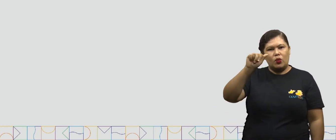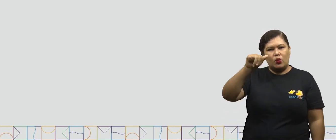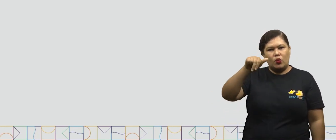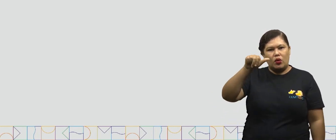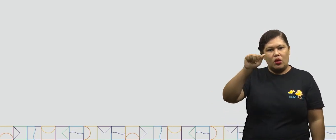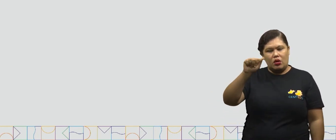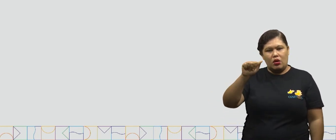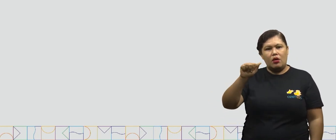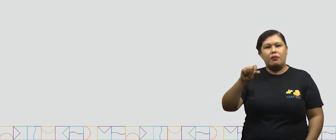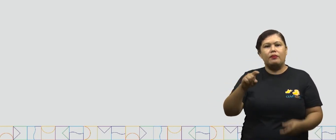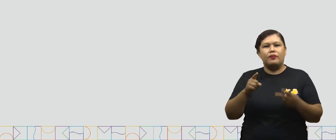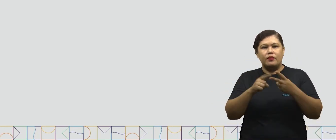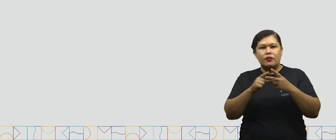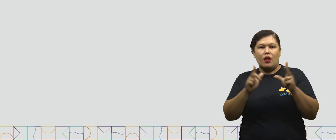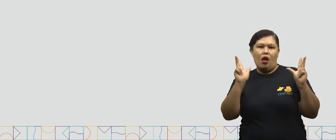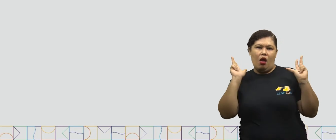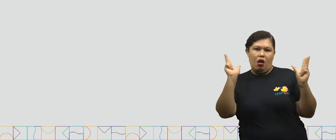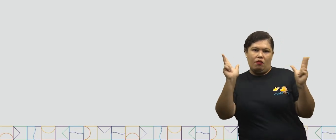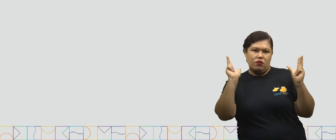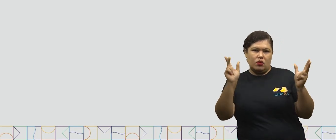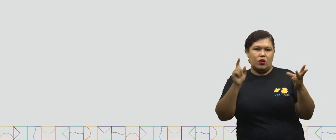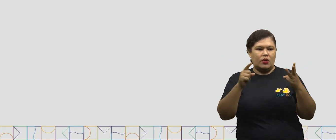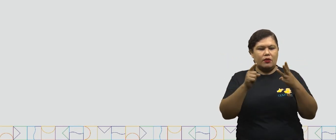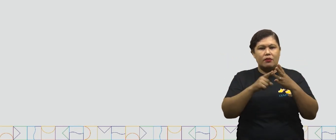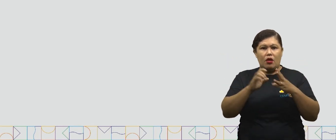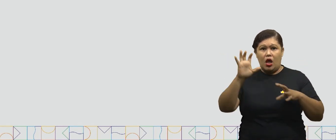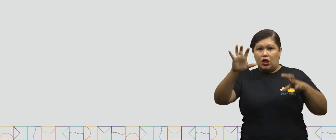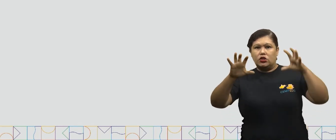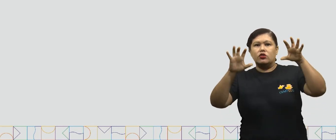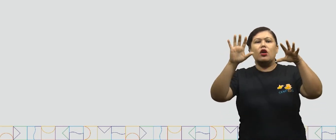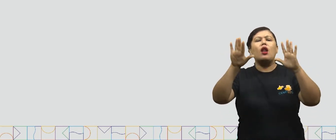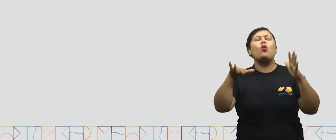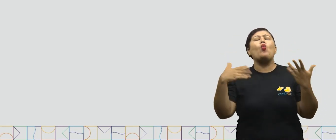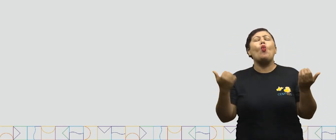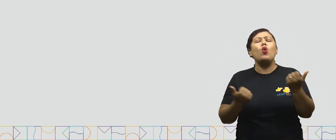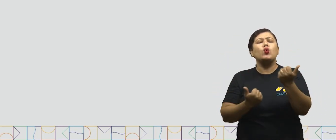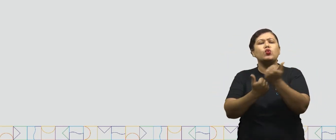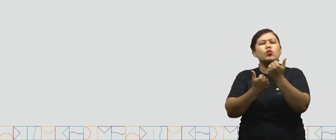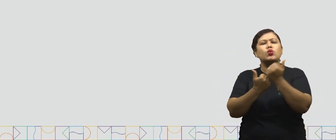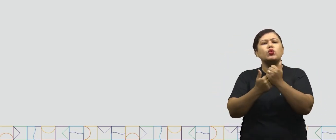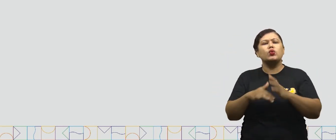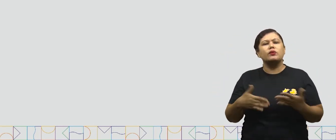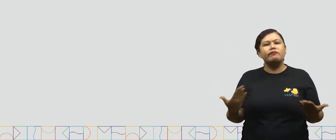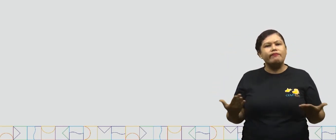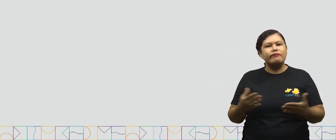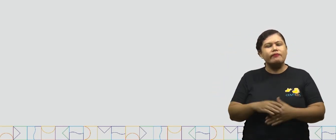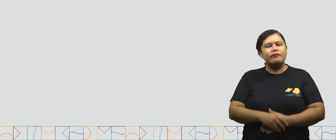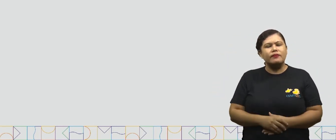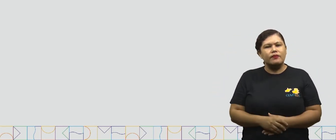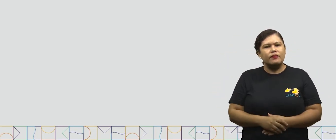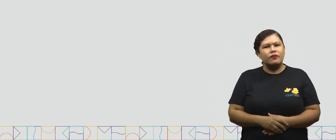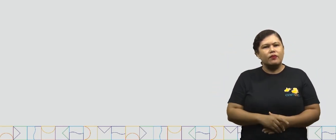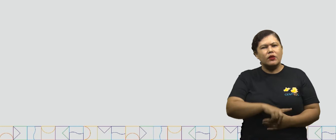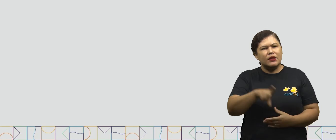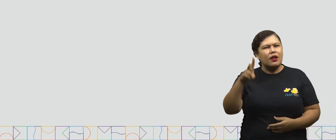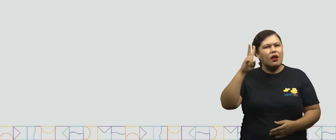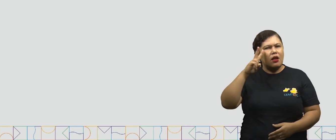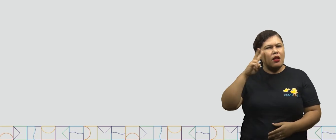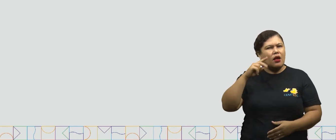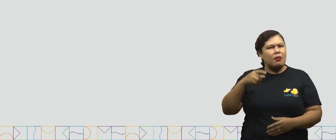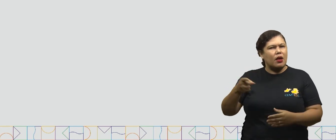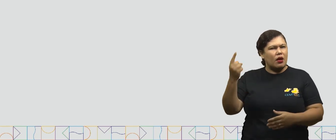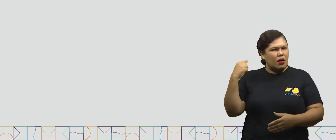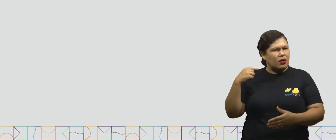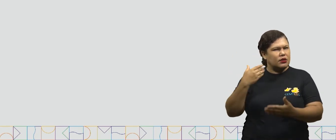qual palavra? Substitui a palavra Luana, aventureira ou escaladas? Você lembra